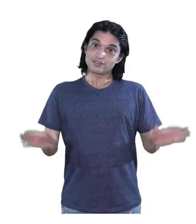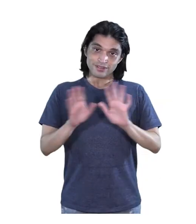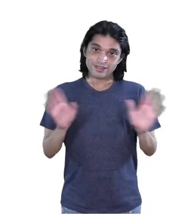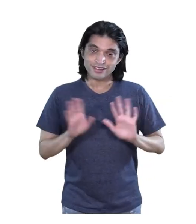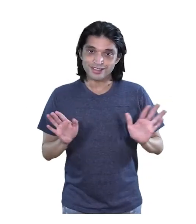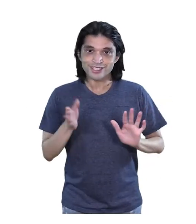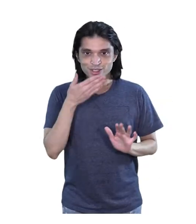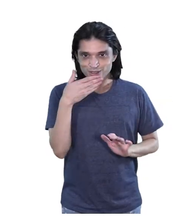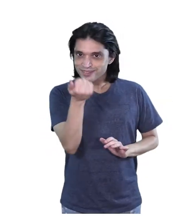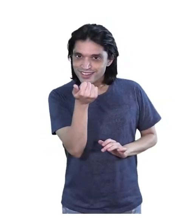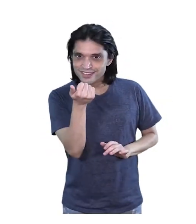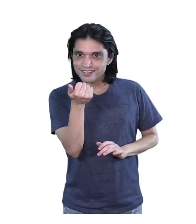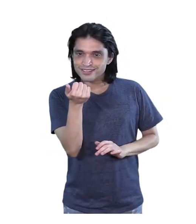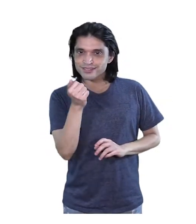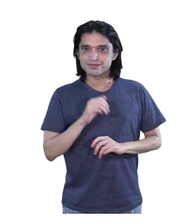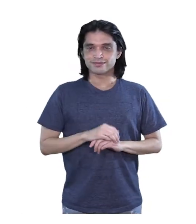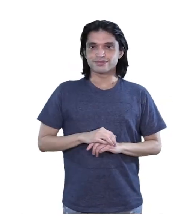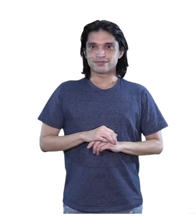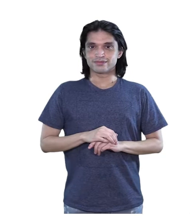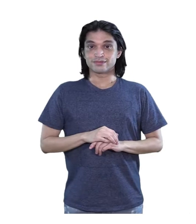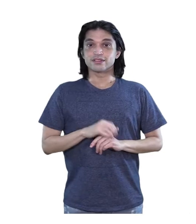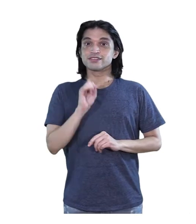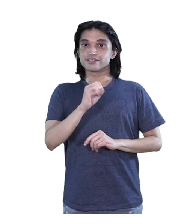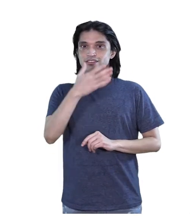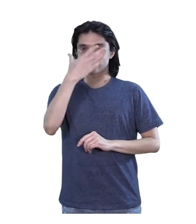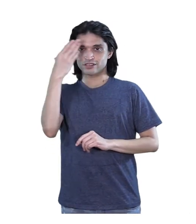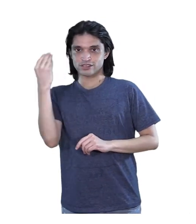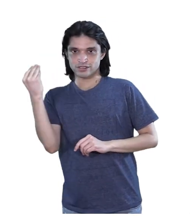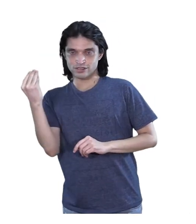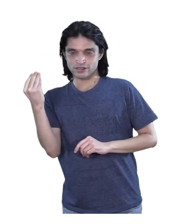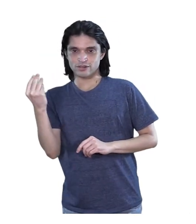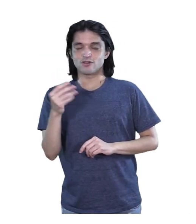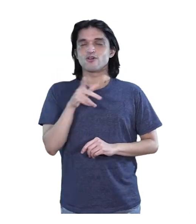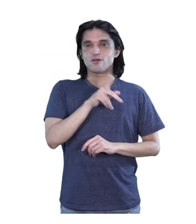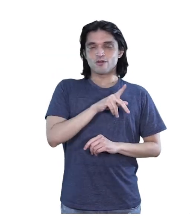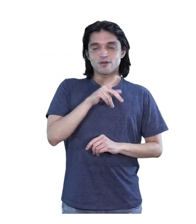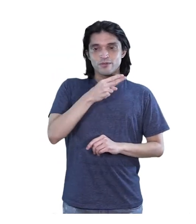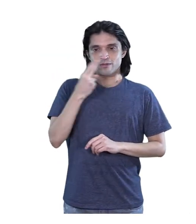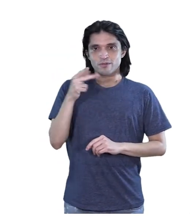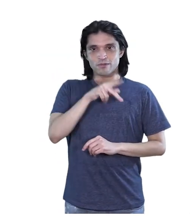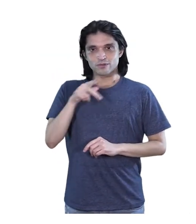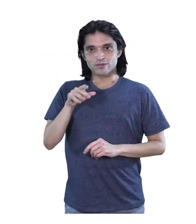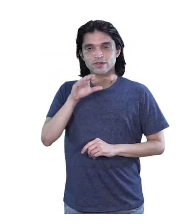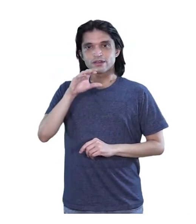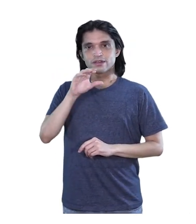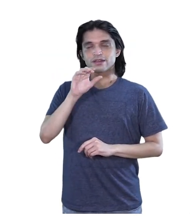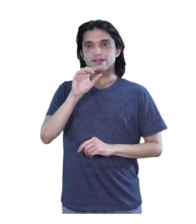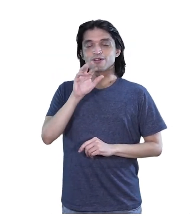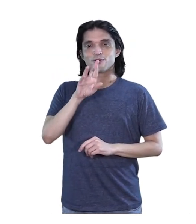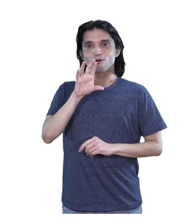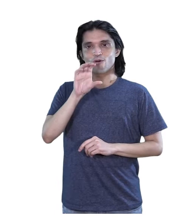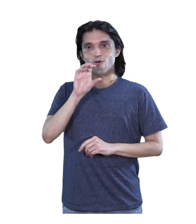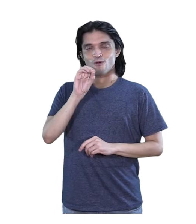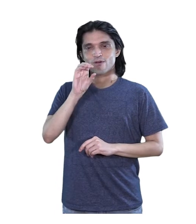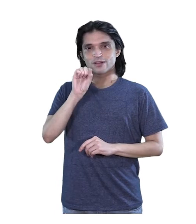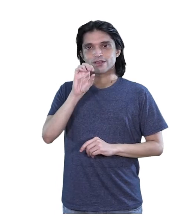Olá, tudo bem? Para quem esqueceu, sou a professora Rosane Cordeiro, da Secretaria Estadual de Educação do